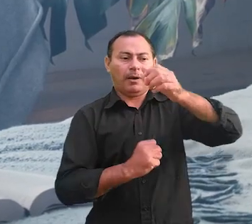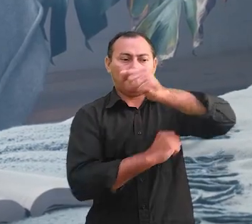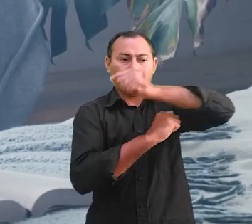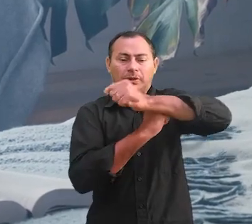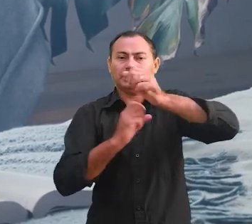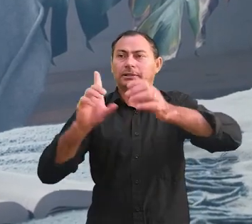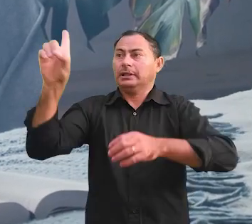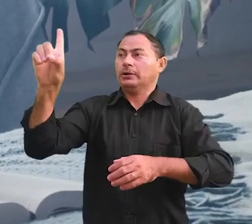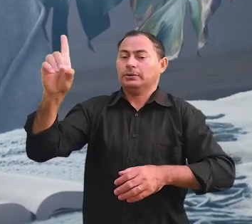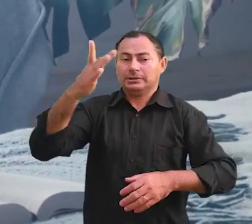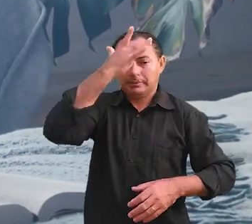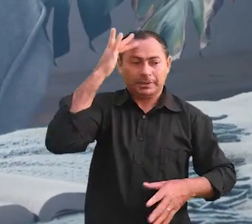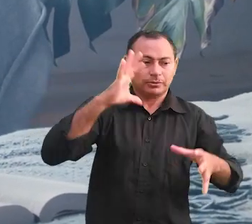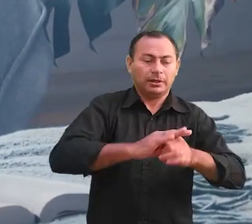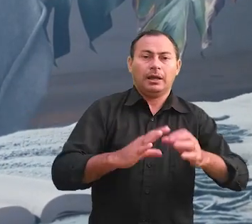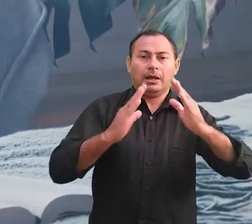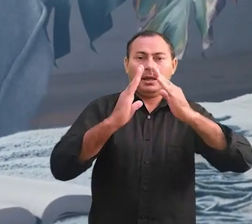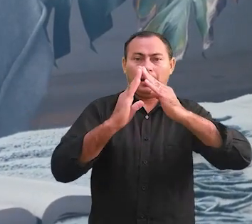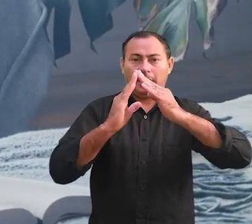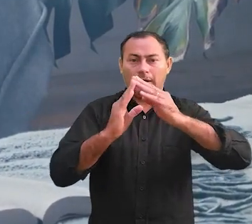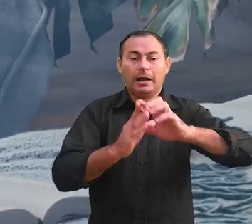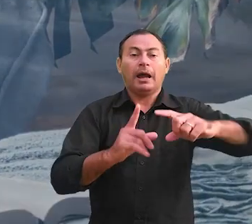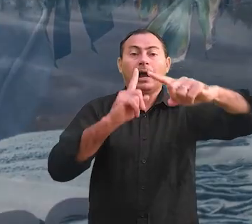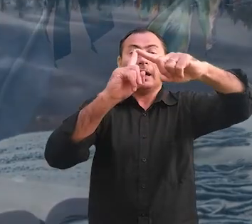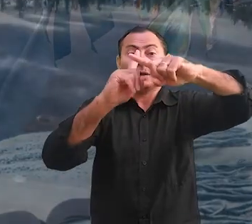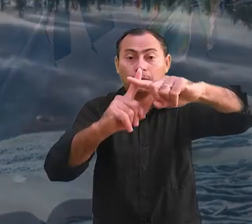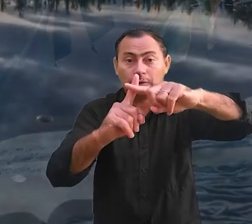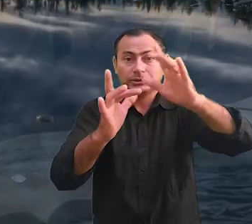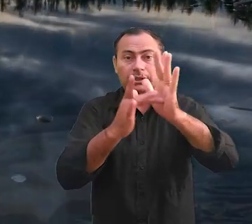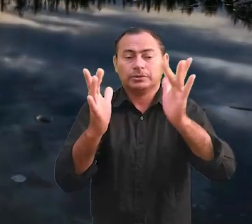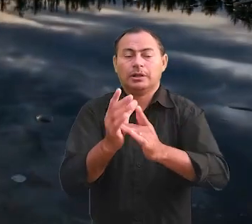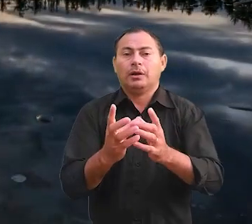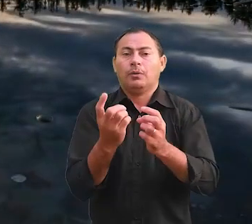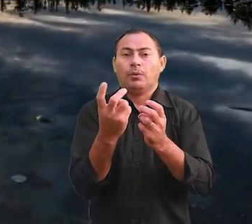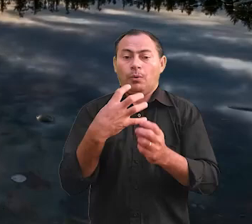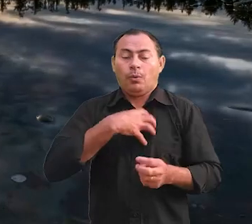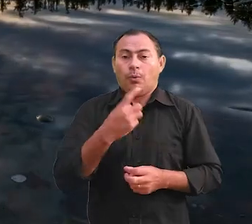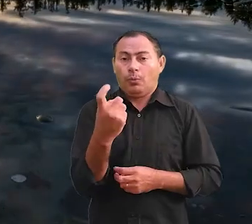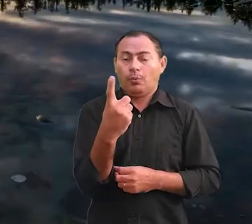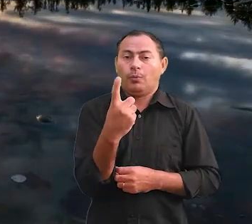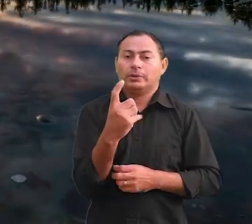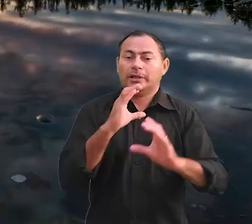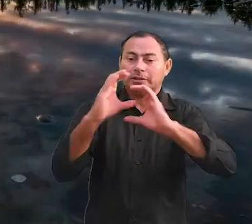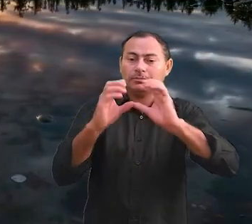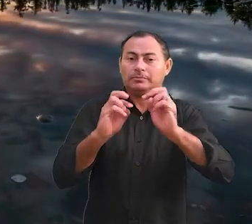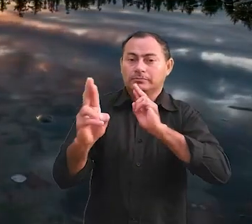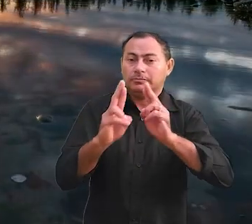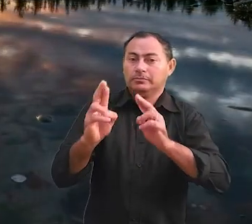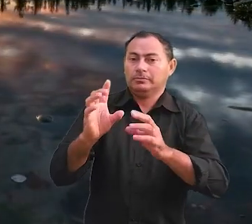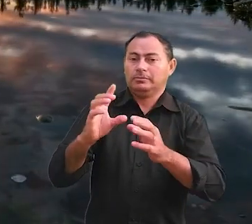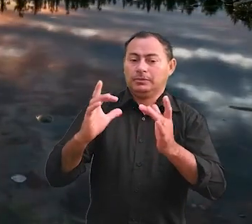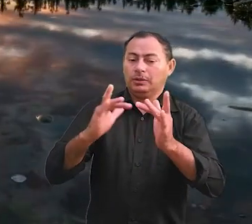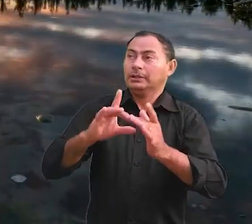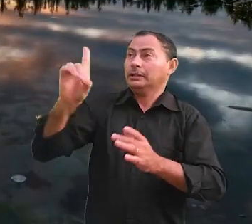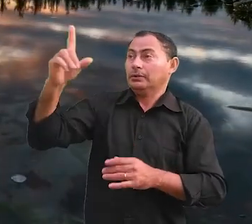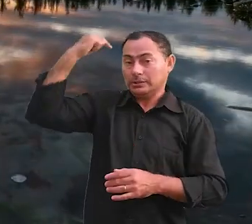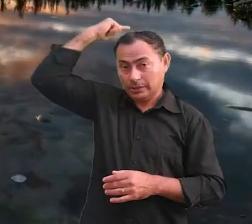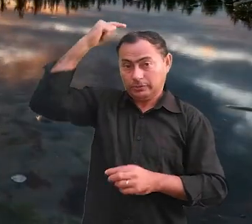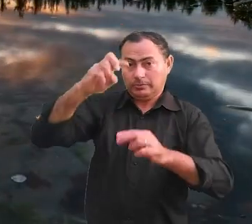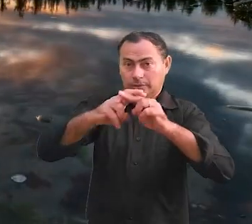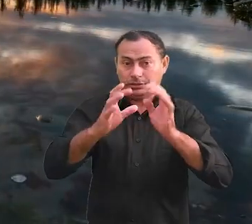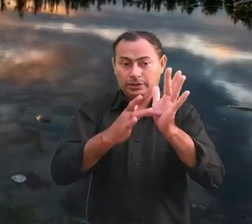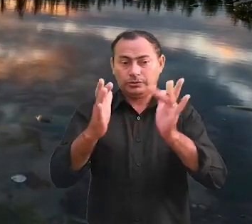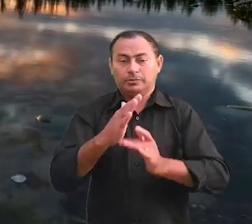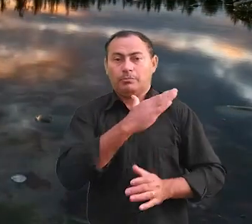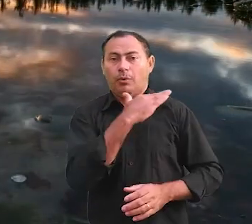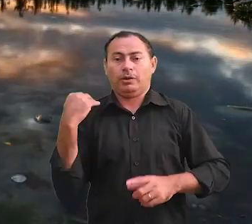a cruz de Jesus Cristo é a única maneira do homem pecador ter um relacionamento com mudei o santo foi por